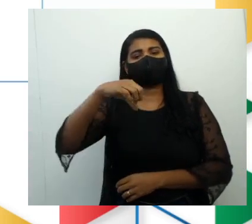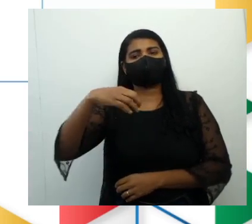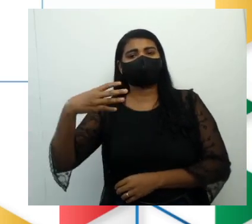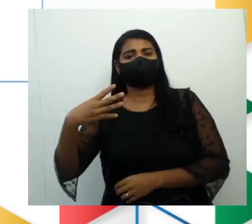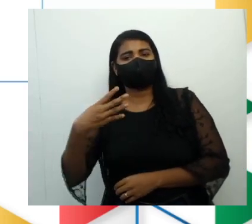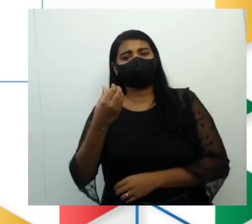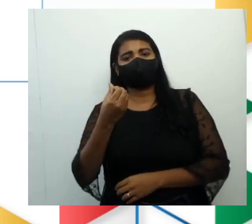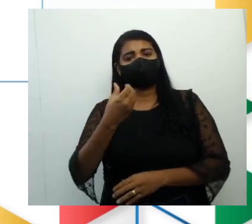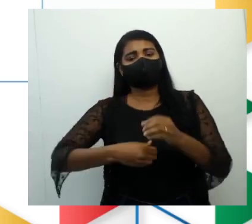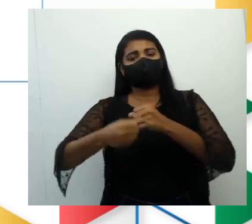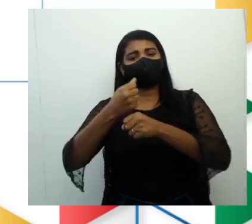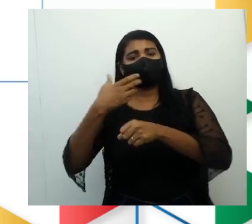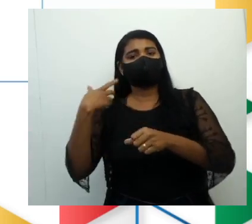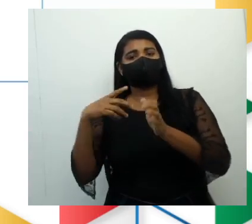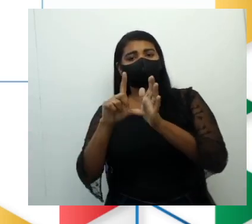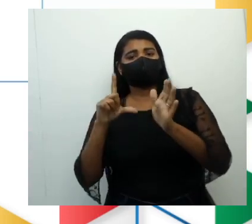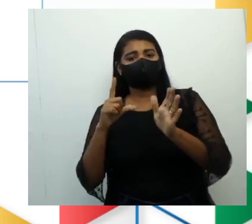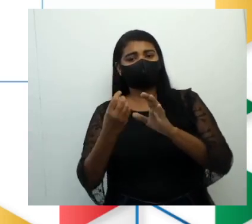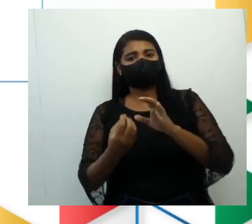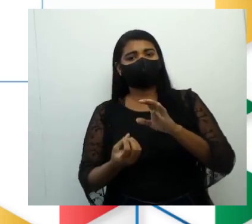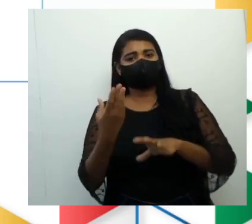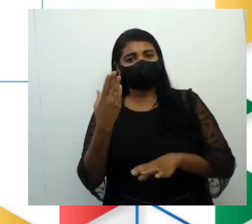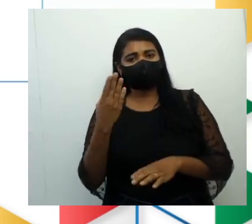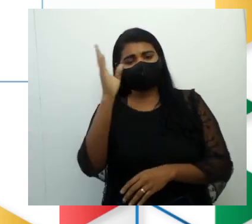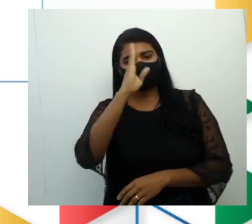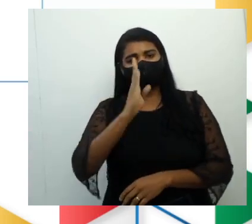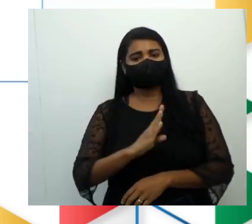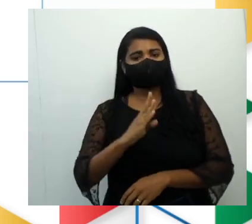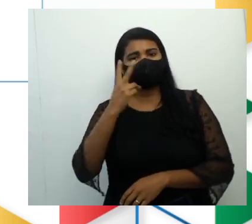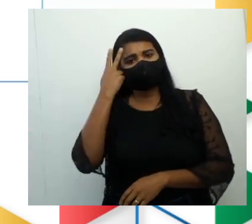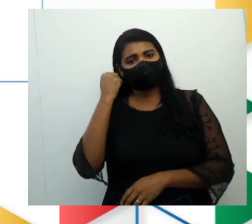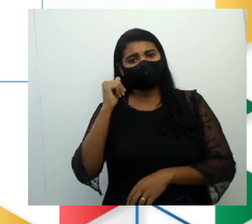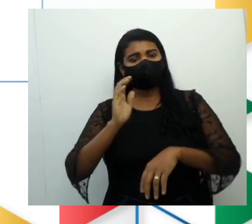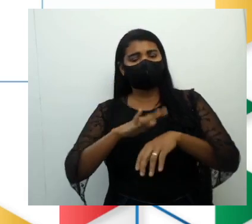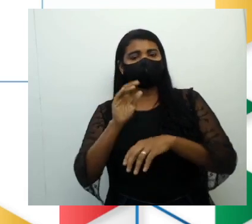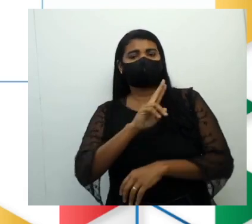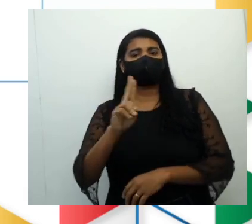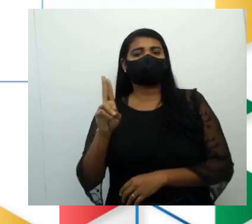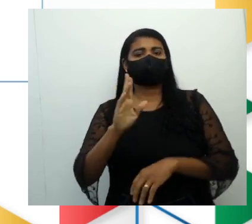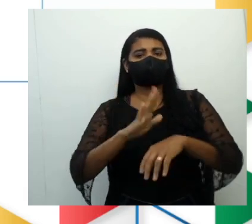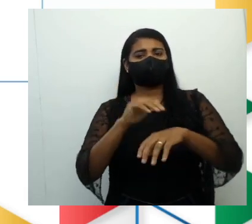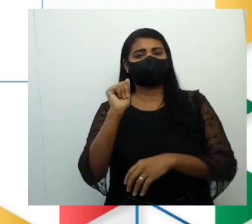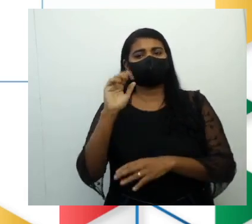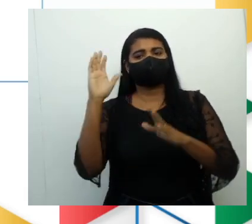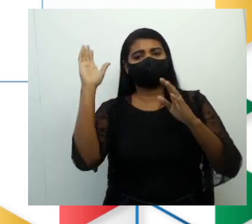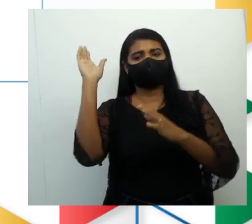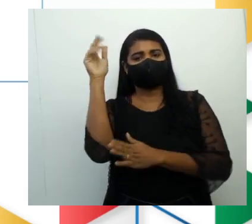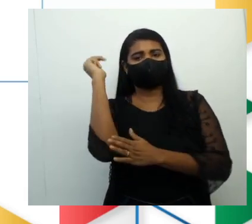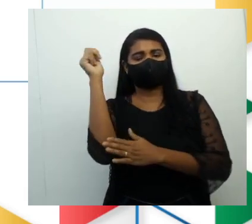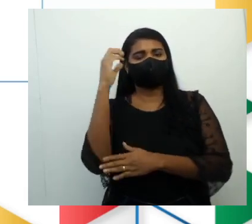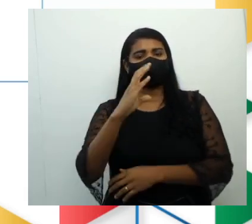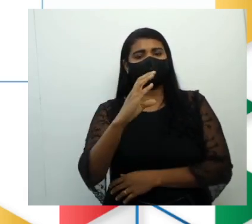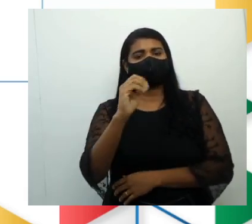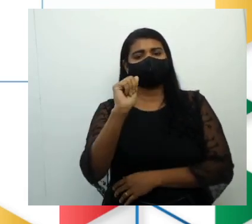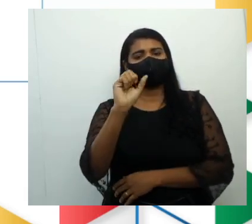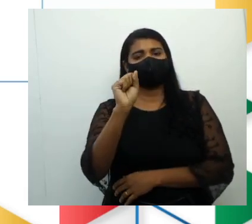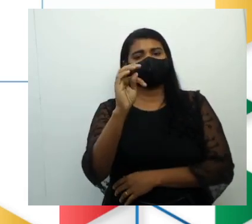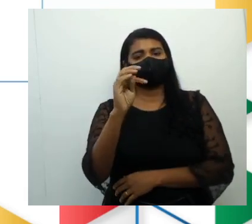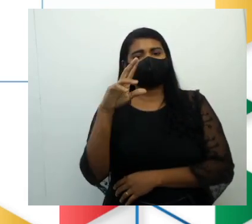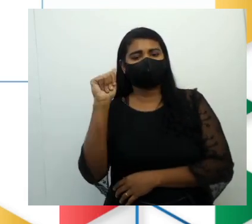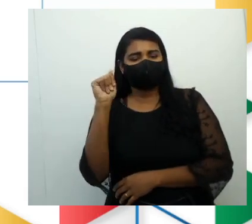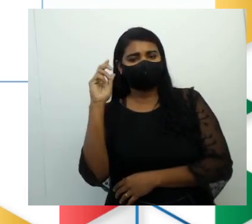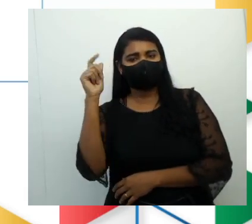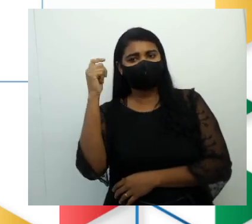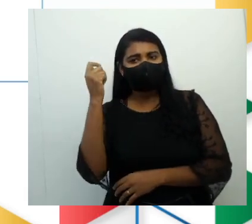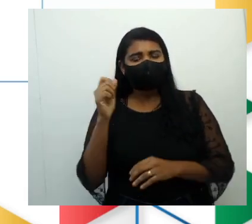antes de descobrir o Brasil, na cidade do mesmo nome, chamado Castela, na Espanha, delimitando assim,